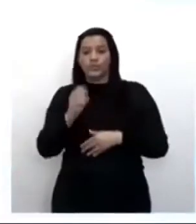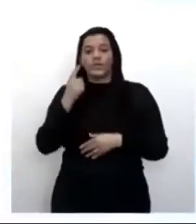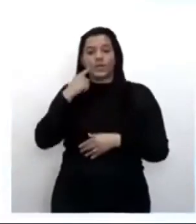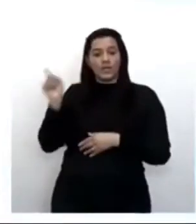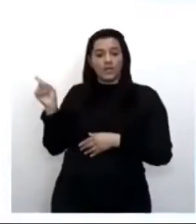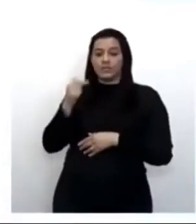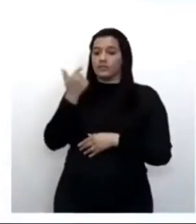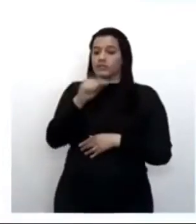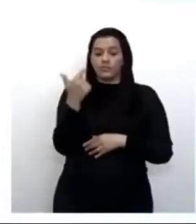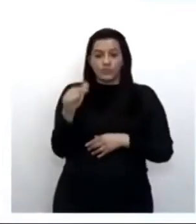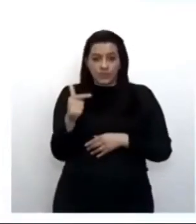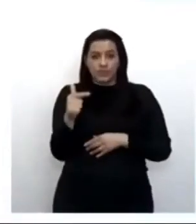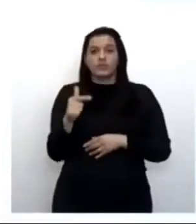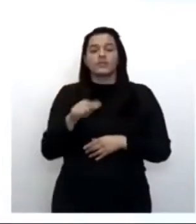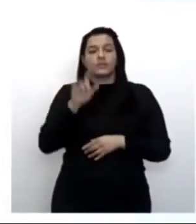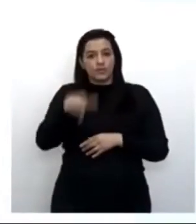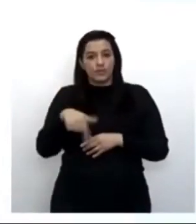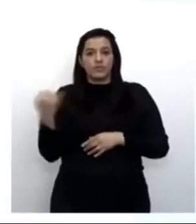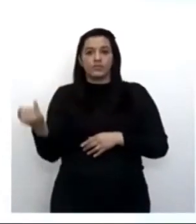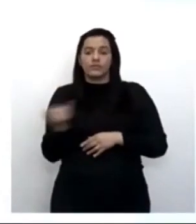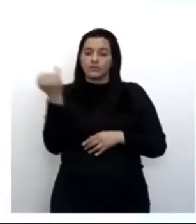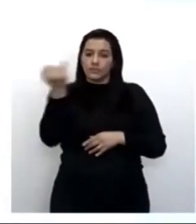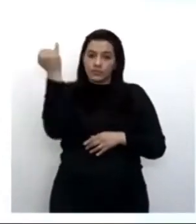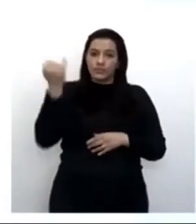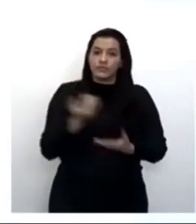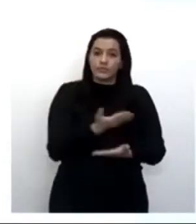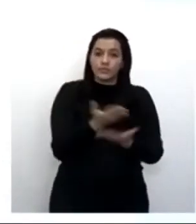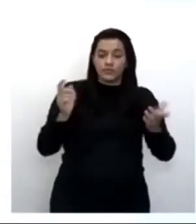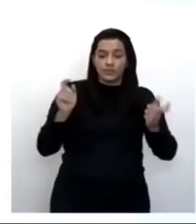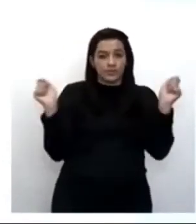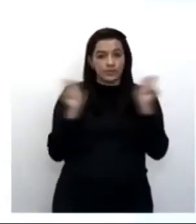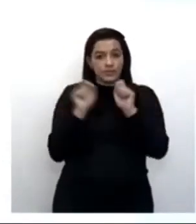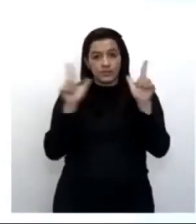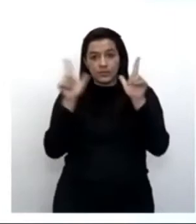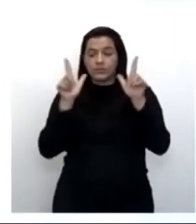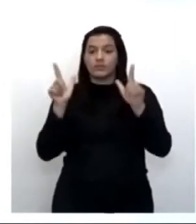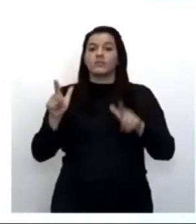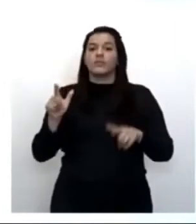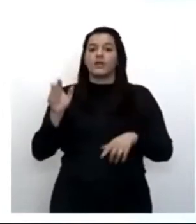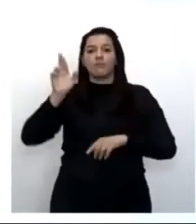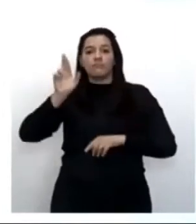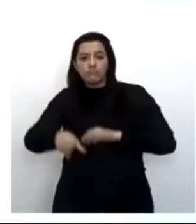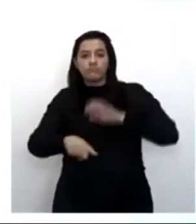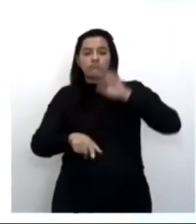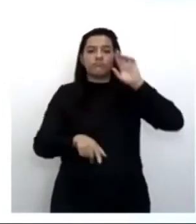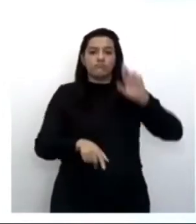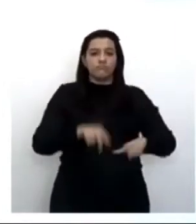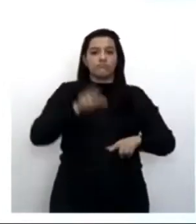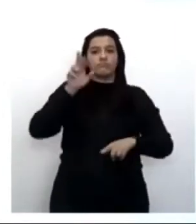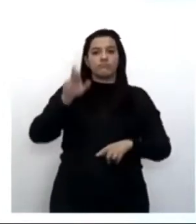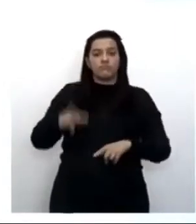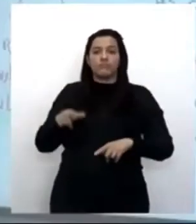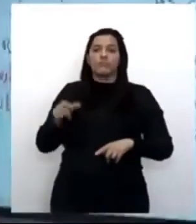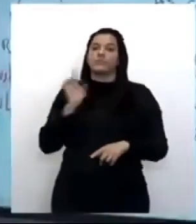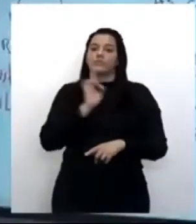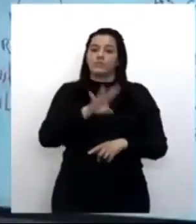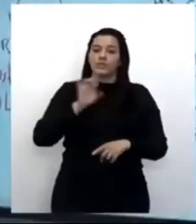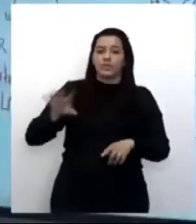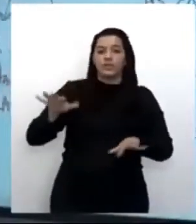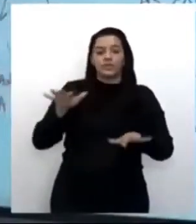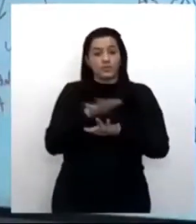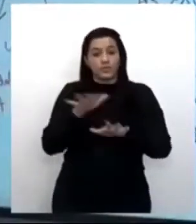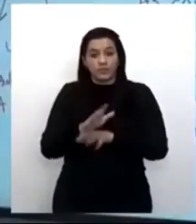tem aceleração. Então é muito importante vocês se atentarem a diferenciar o tipo aí de